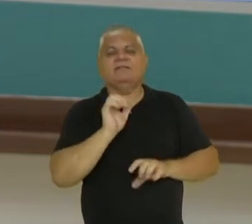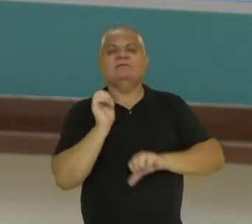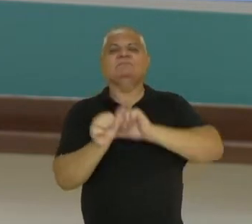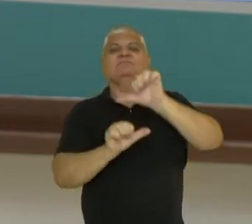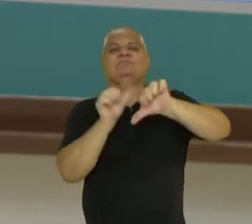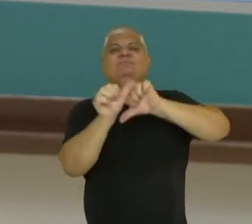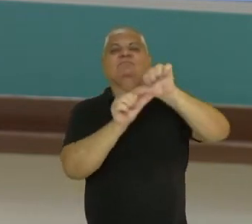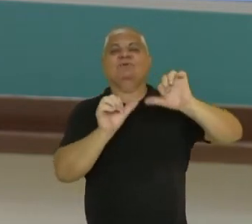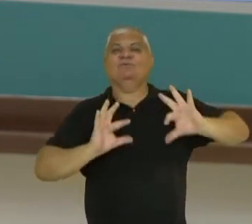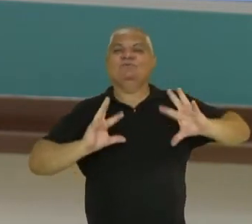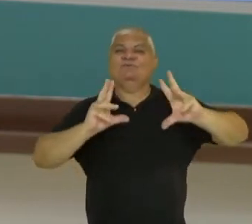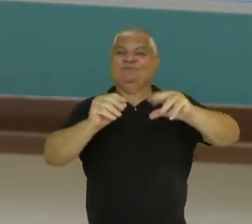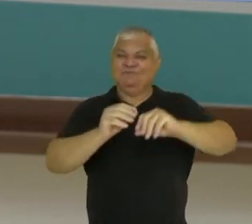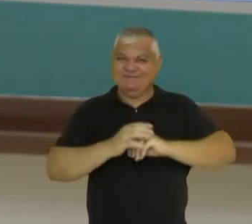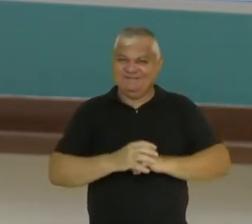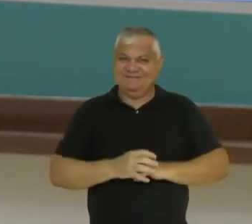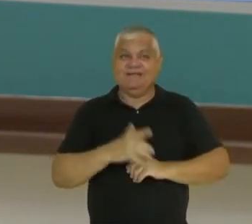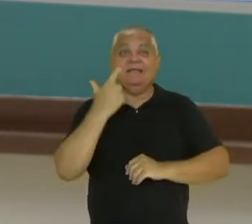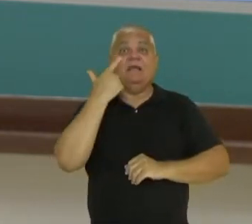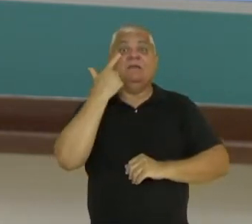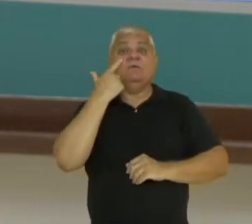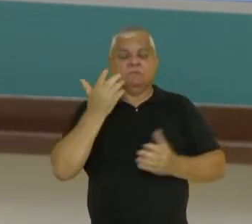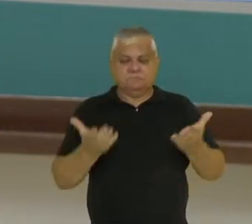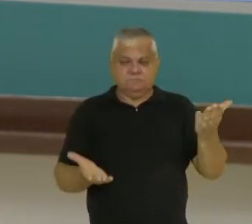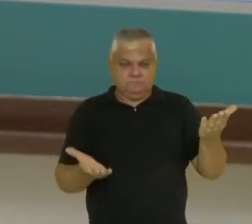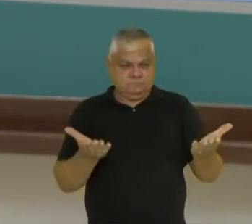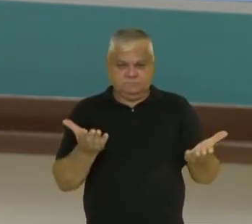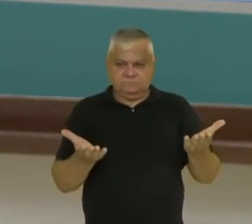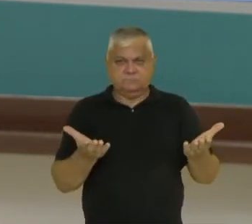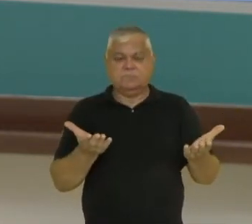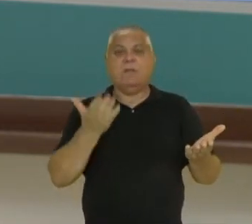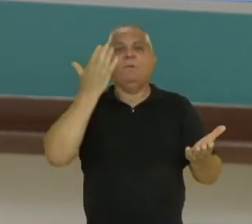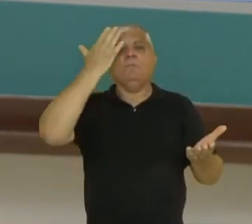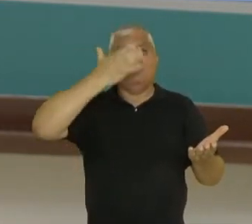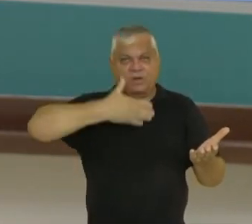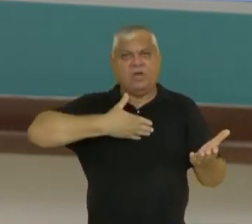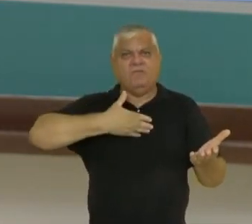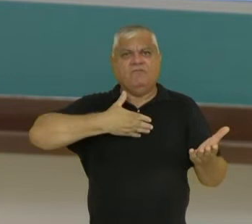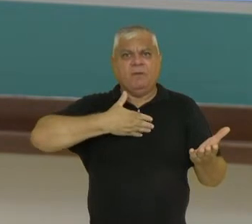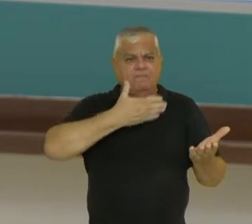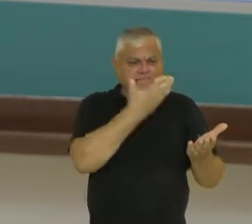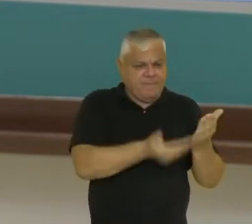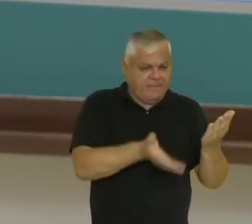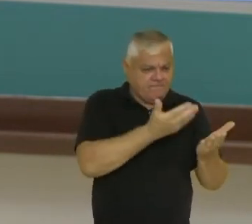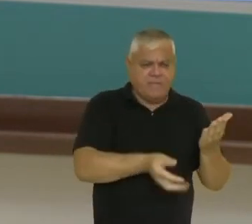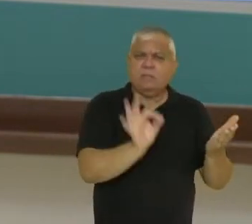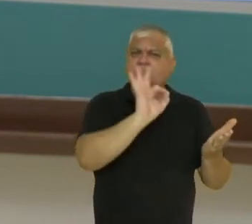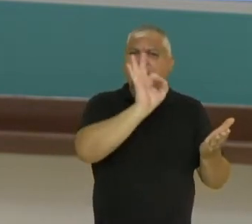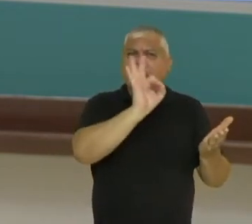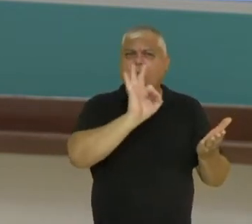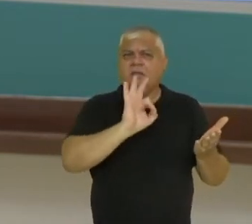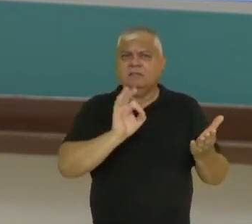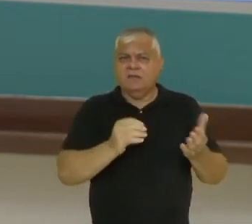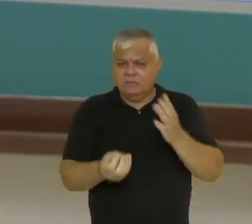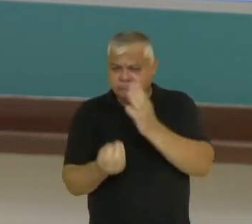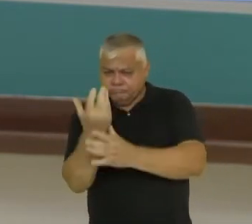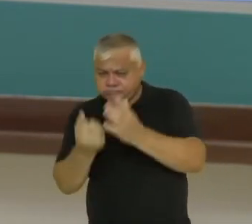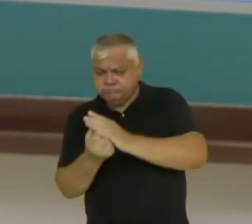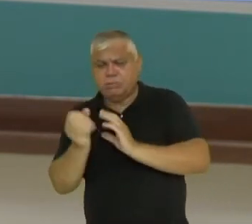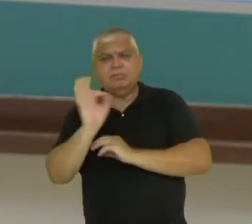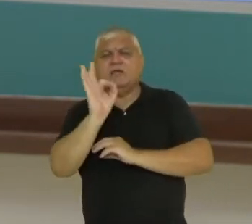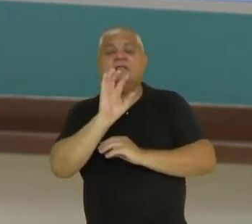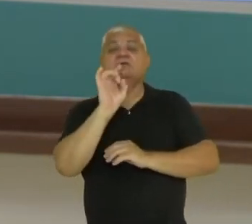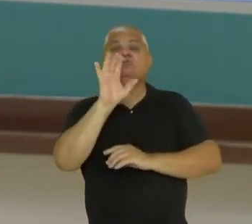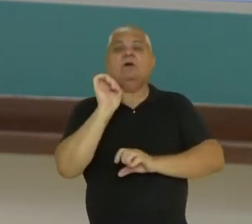E fazendo esse experimento na balança, ele quis mostrar que realmente é isso. Nada se perde, nada se cria, tudo se transforma. Então, quando você está fazendo